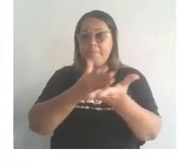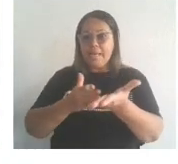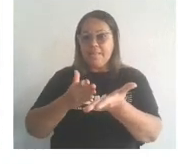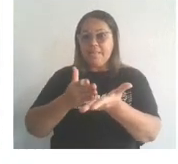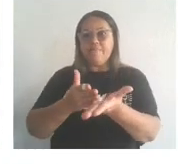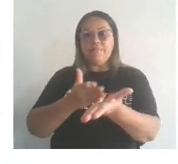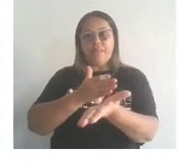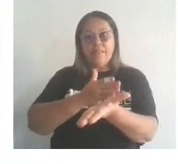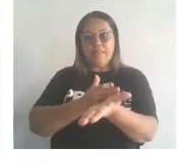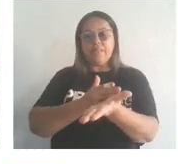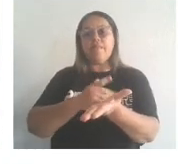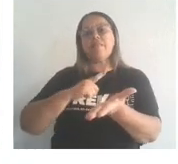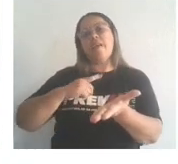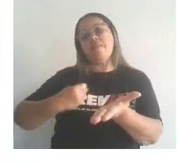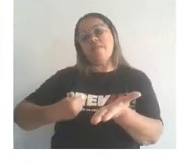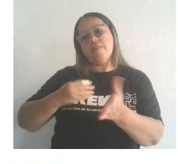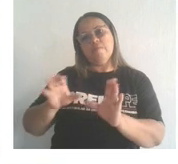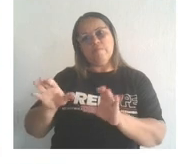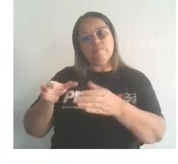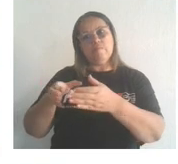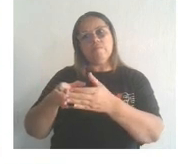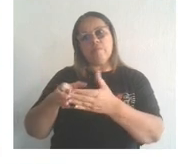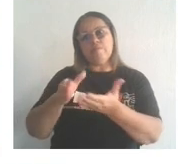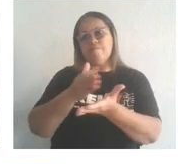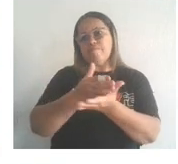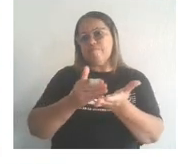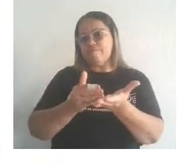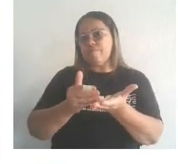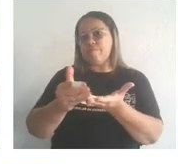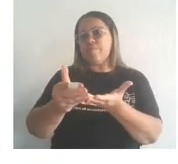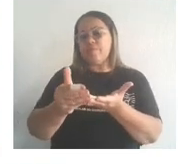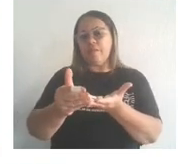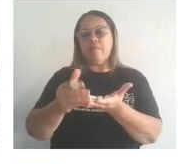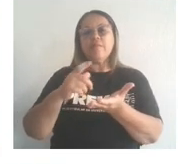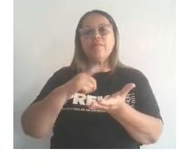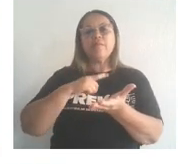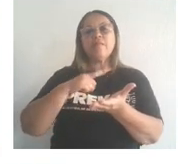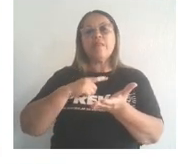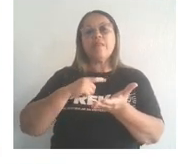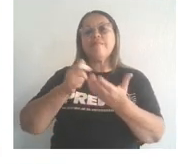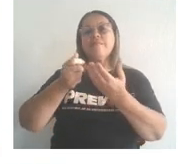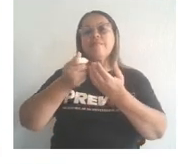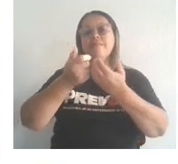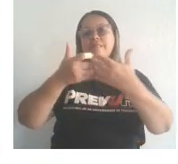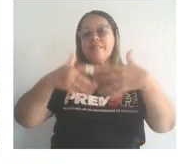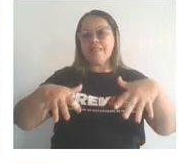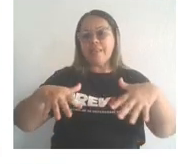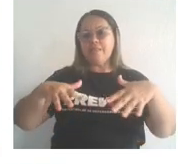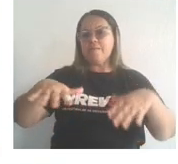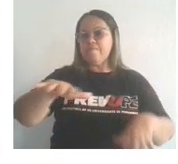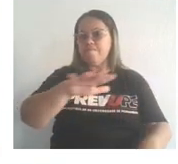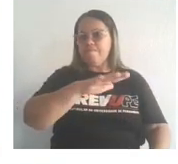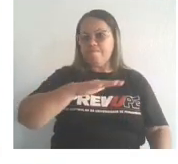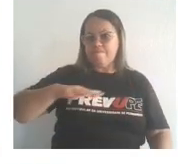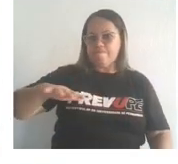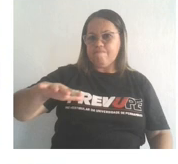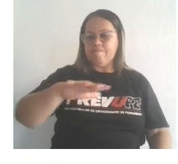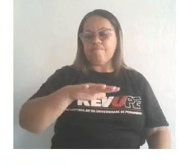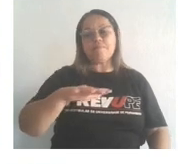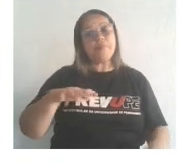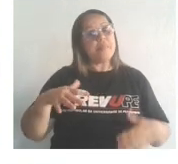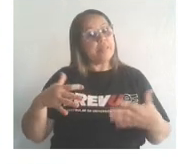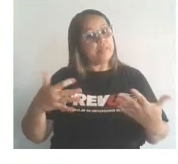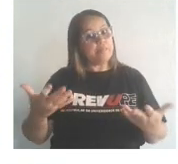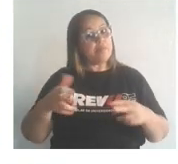o composto está presente nos seres vivos, e outra parte do ciclo, ele está presente no ambiente natural. Então, pessoal,